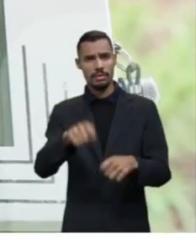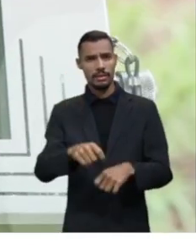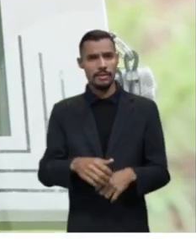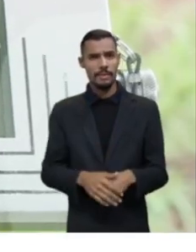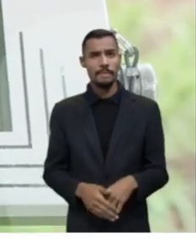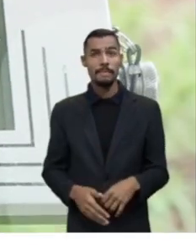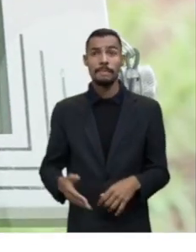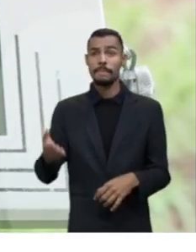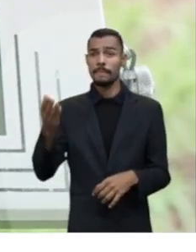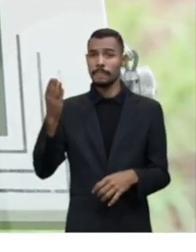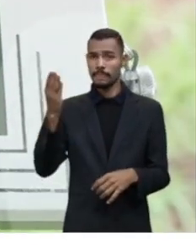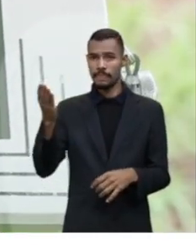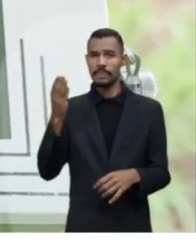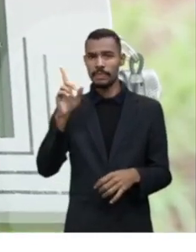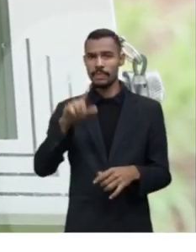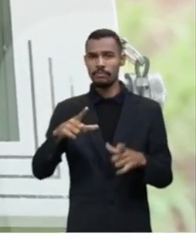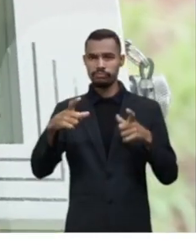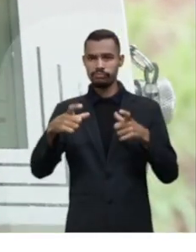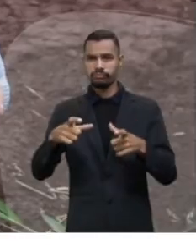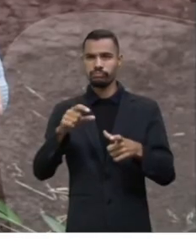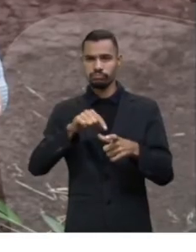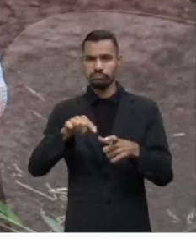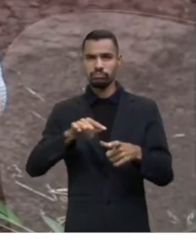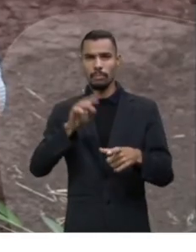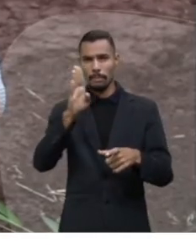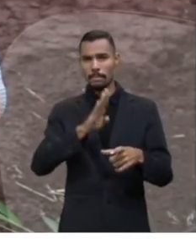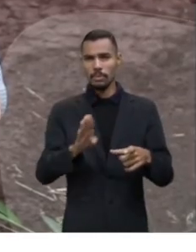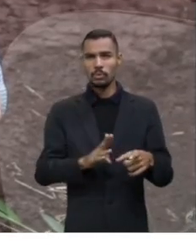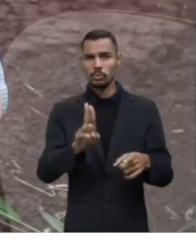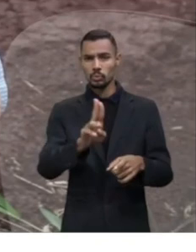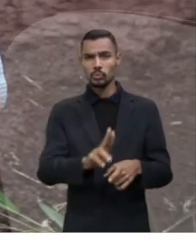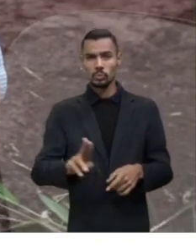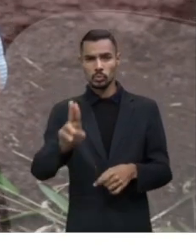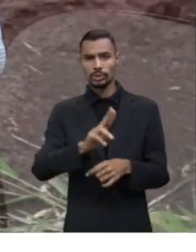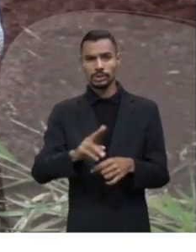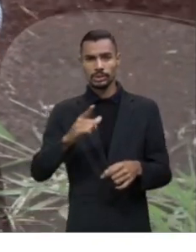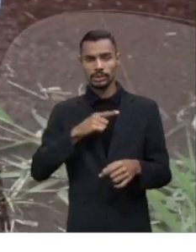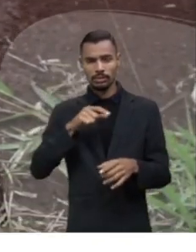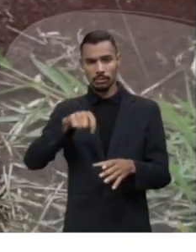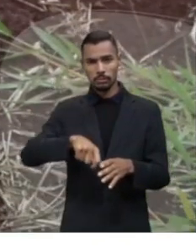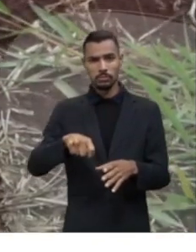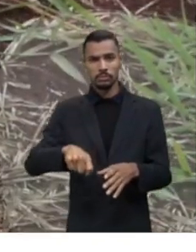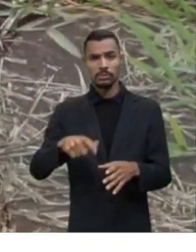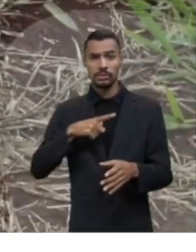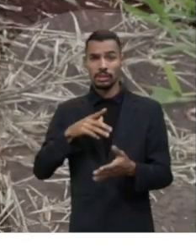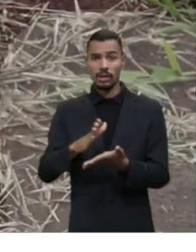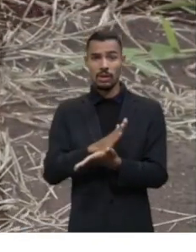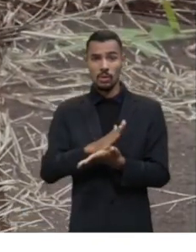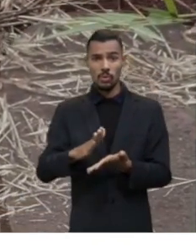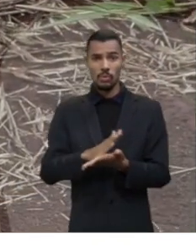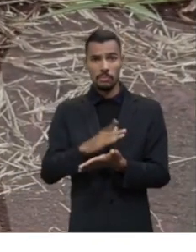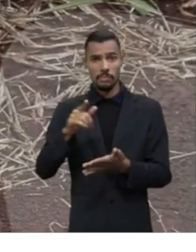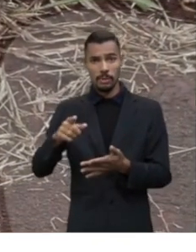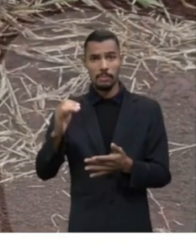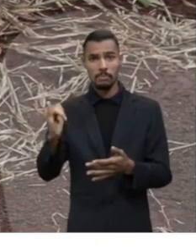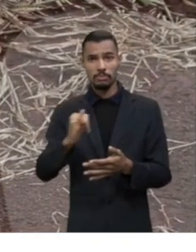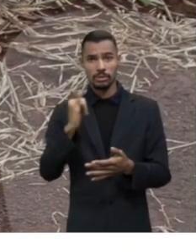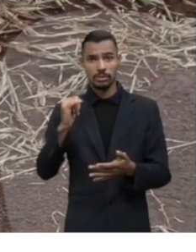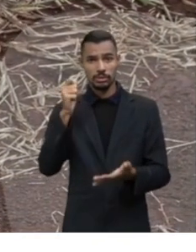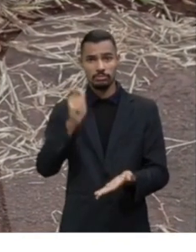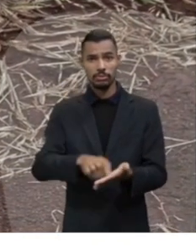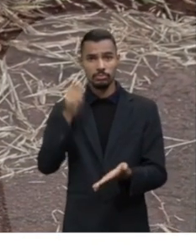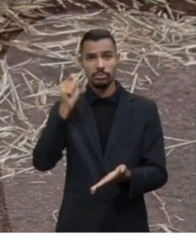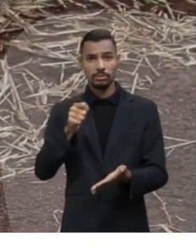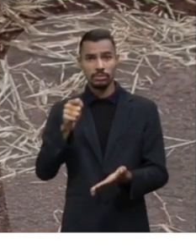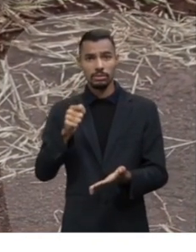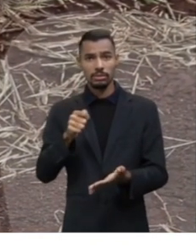O pitch, que é um dos mais utilizados no Brasil, baseia-se no uso de um acelerômetro e alguns golpes de martelo na estaca, o que gera uma onda